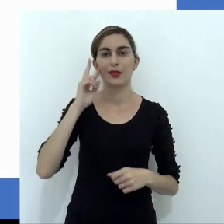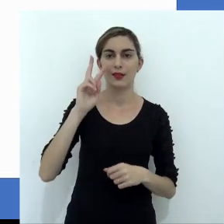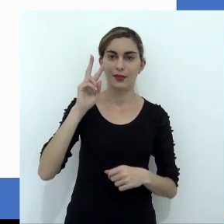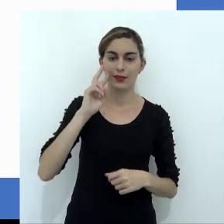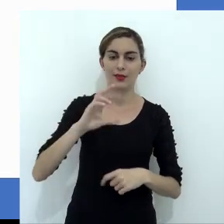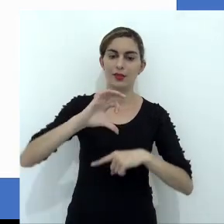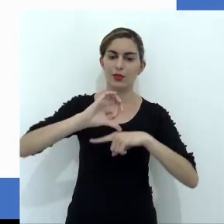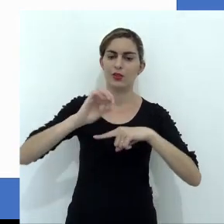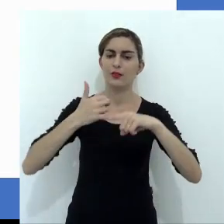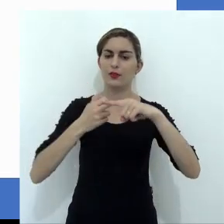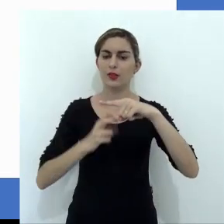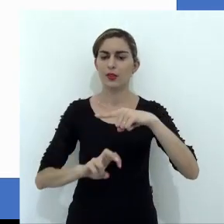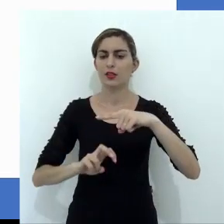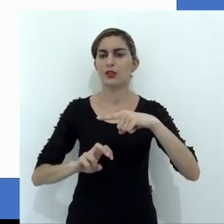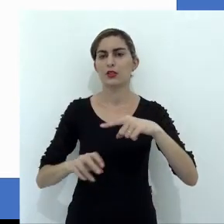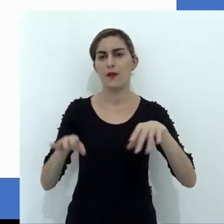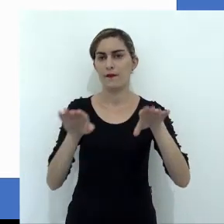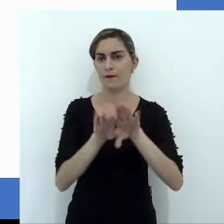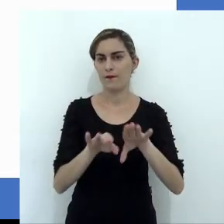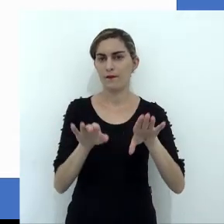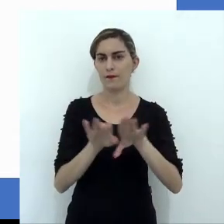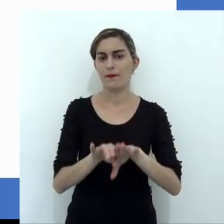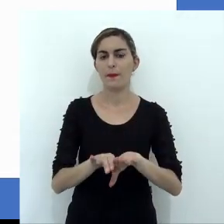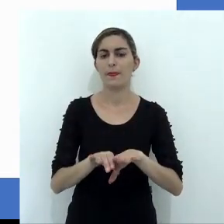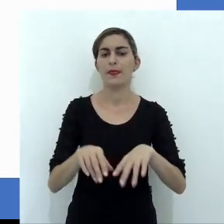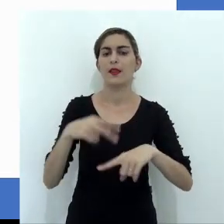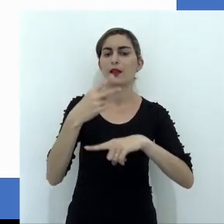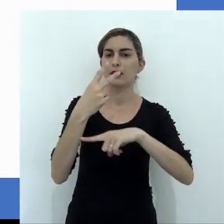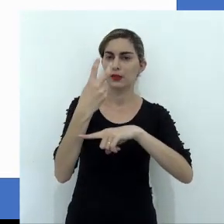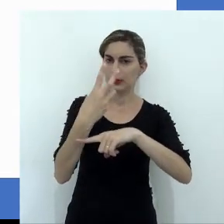ó, 9/15 foi uma fração equivalente a